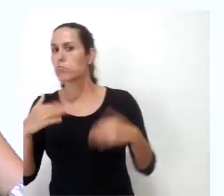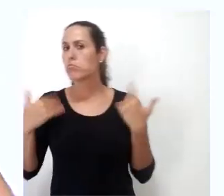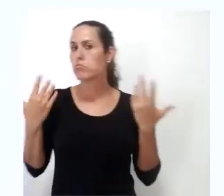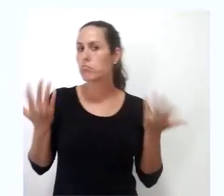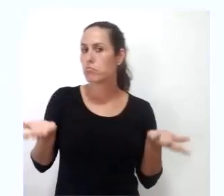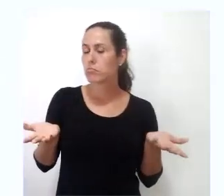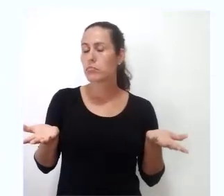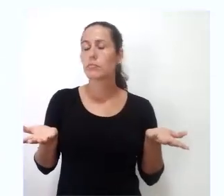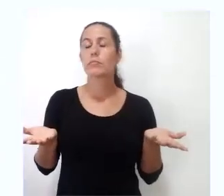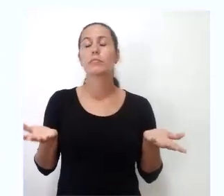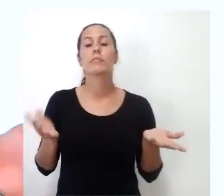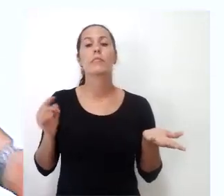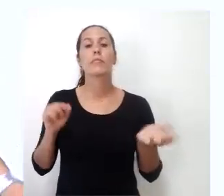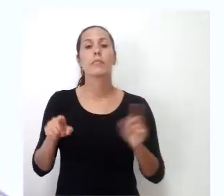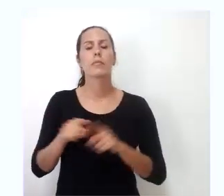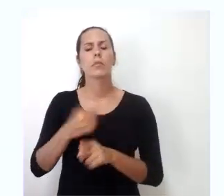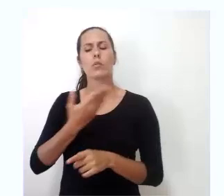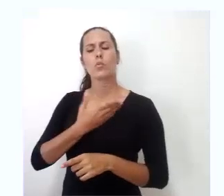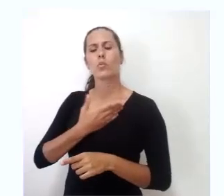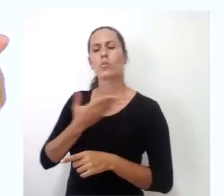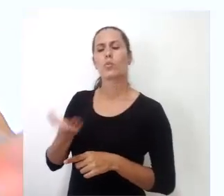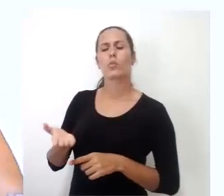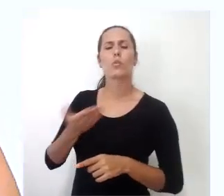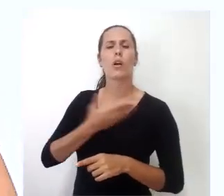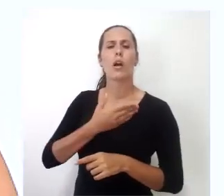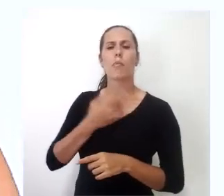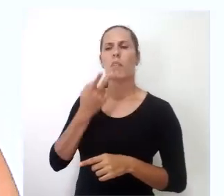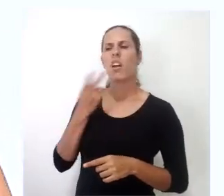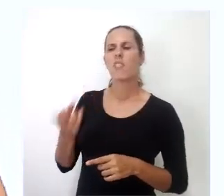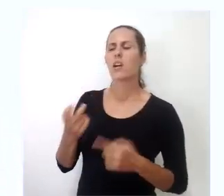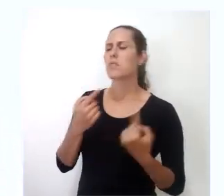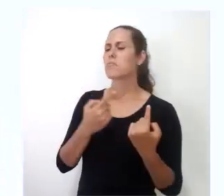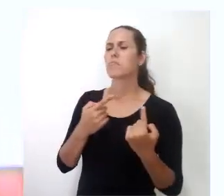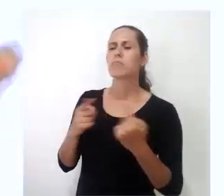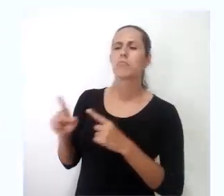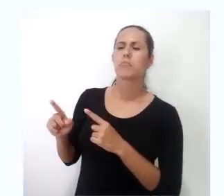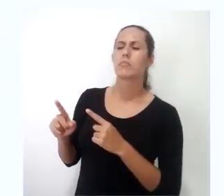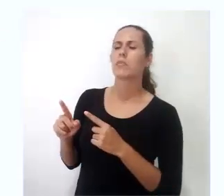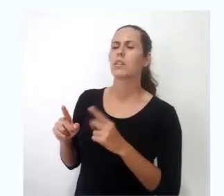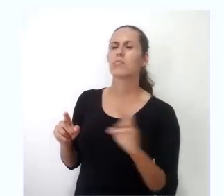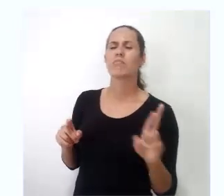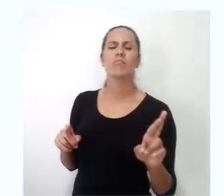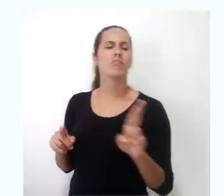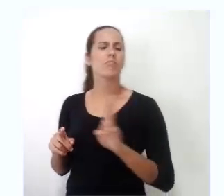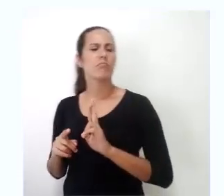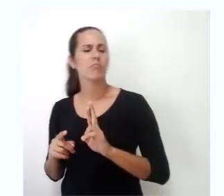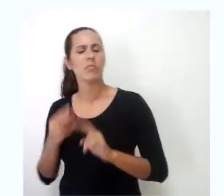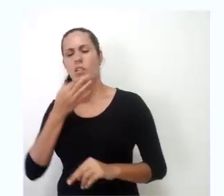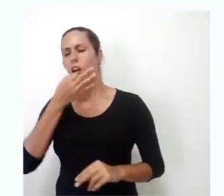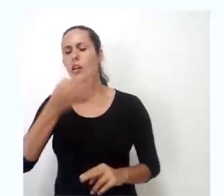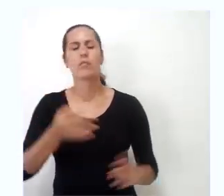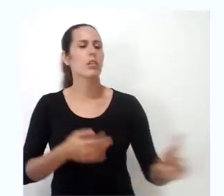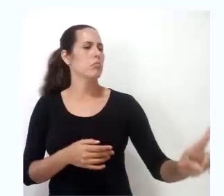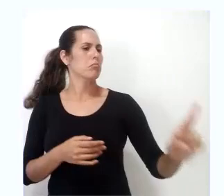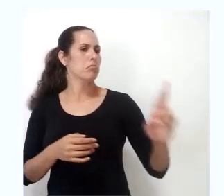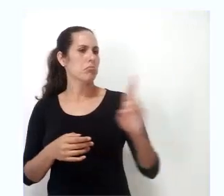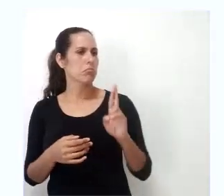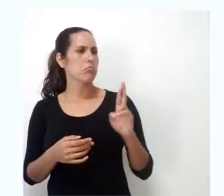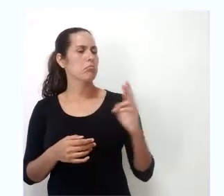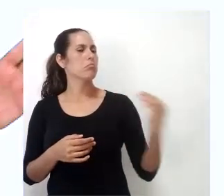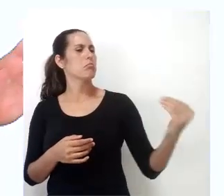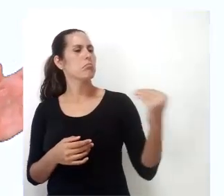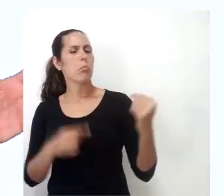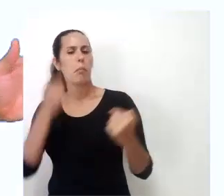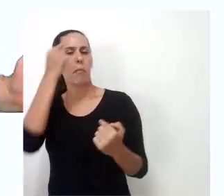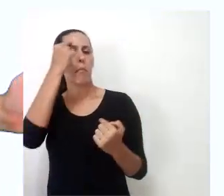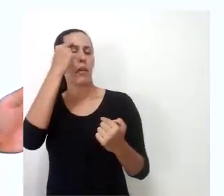polêmico, certo? Um tema polêmico, e um colega de turma, ele vai contra-argumentar. Contra-argumentar, ou seja,